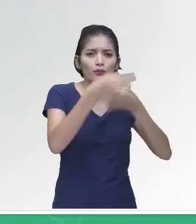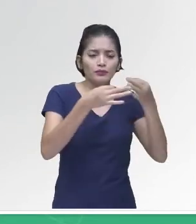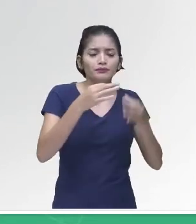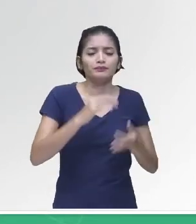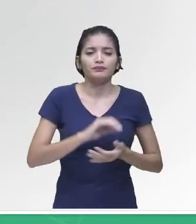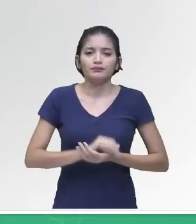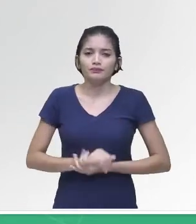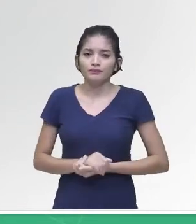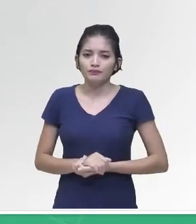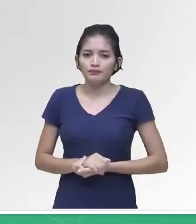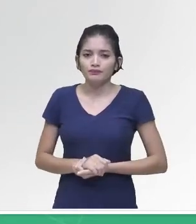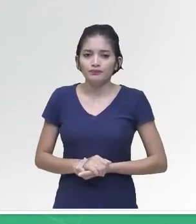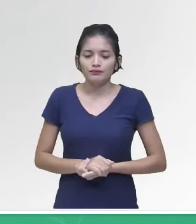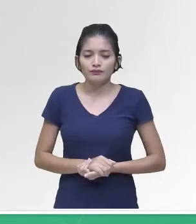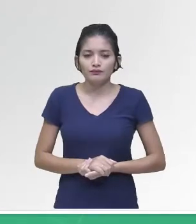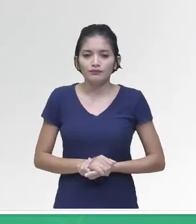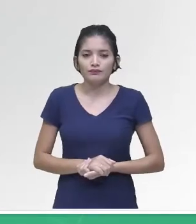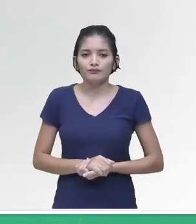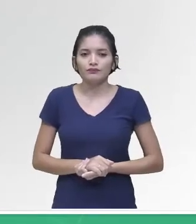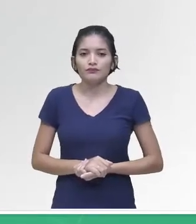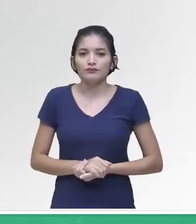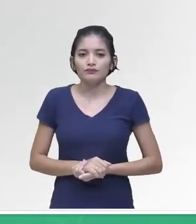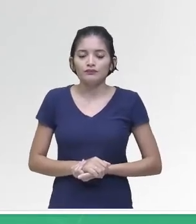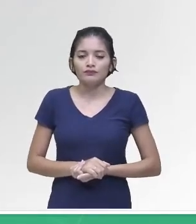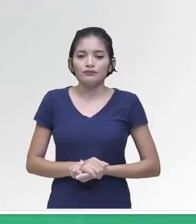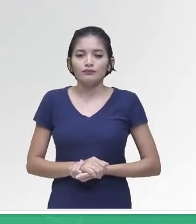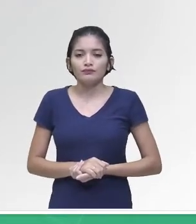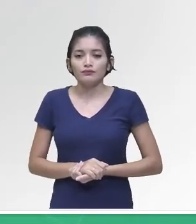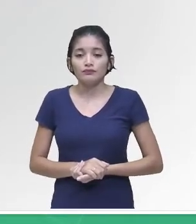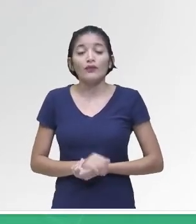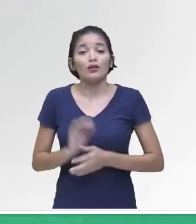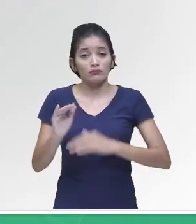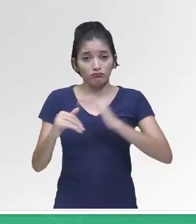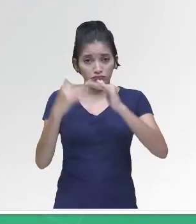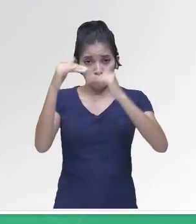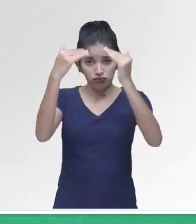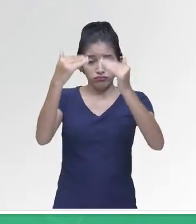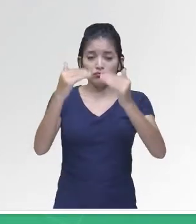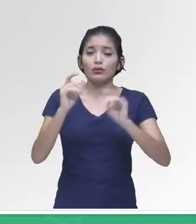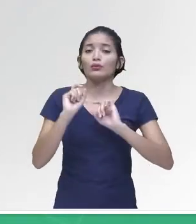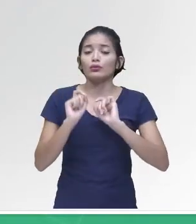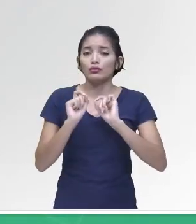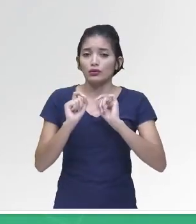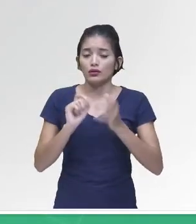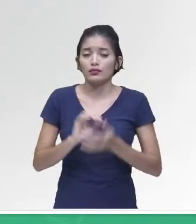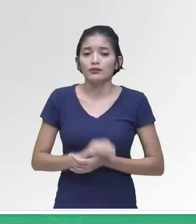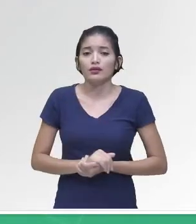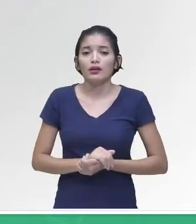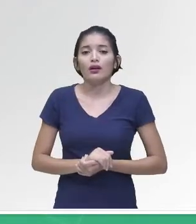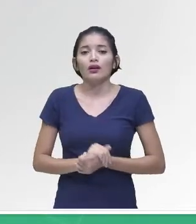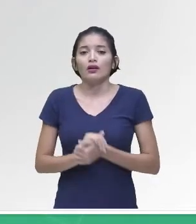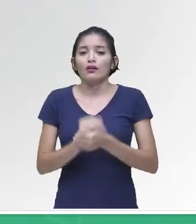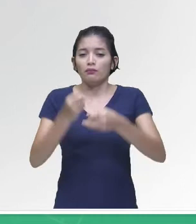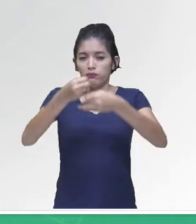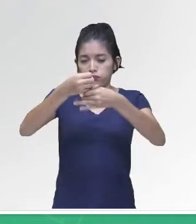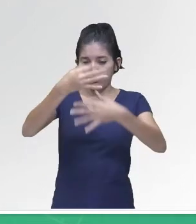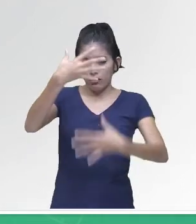Seguindo, olha só. Pode passar, por favor? Desenvolvimento. Desenvolvimento, todo o restante do nosso texto, olha